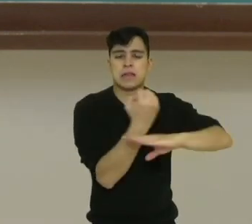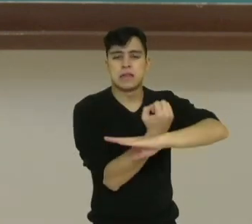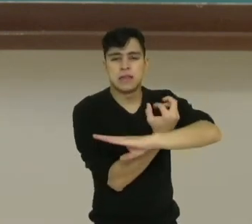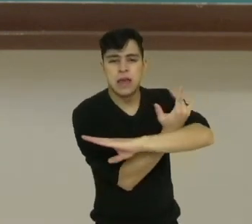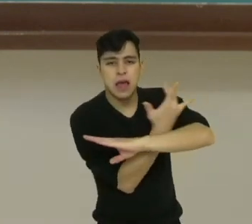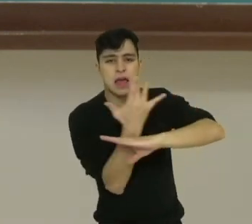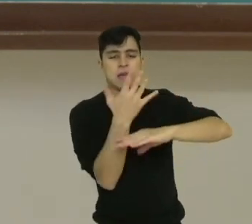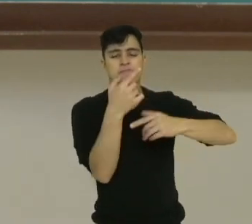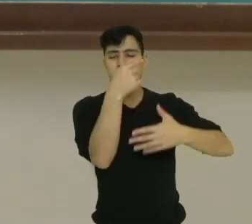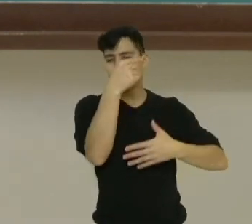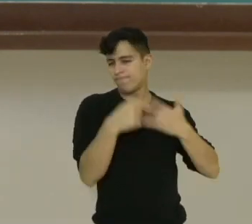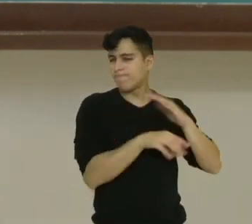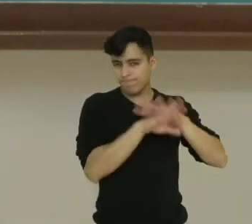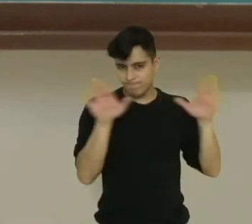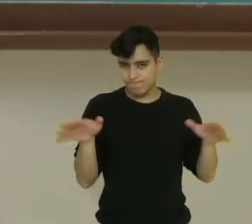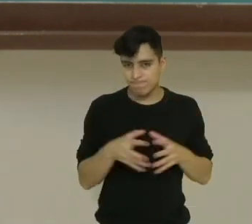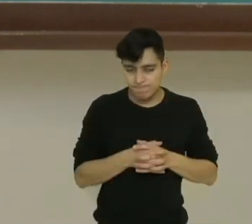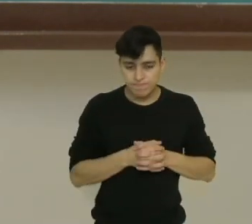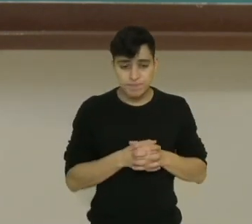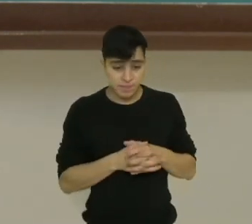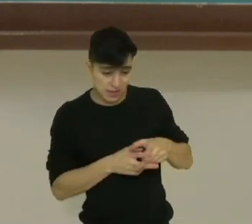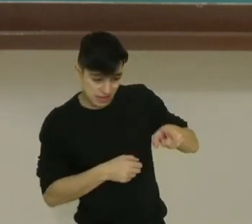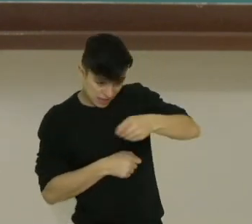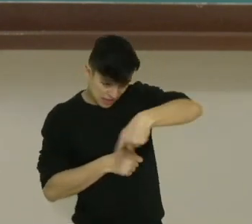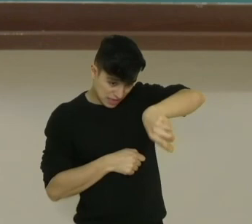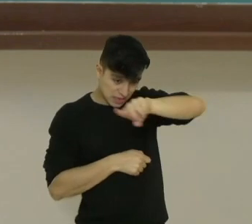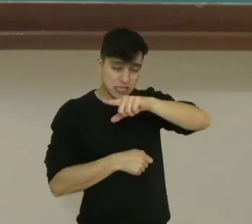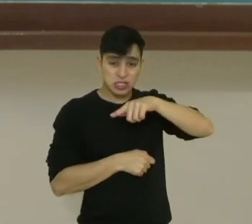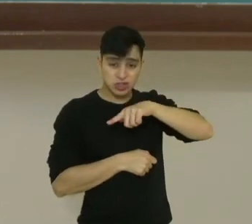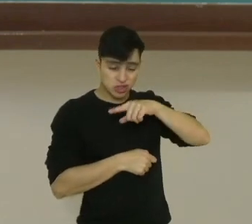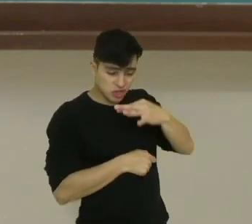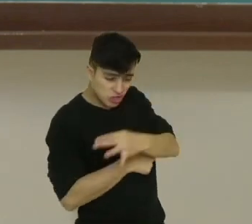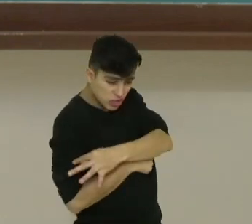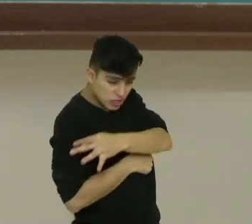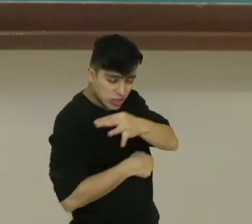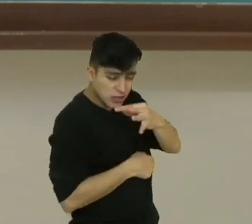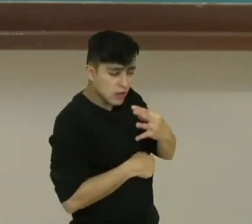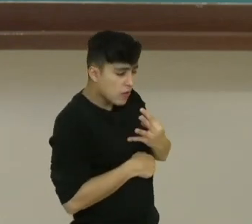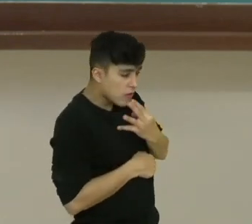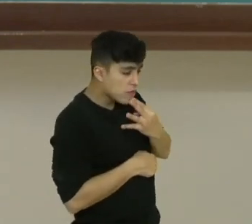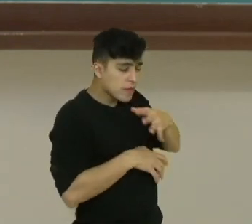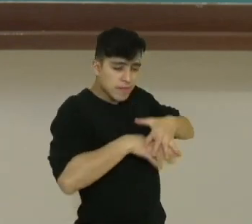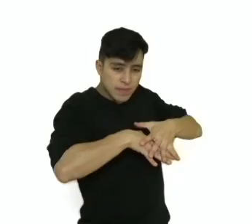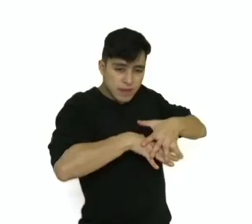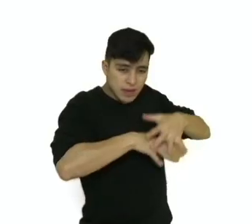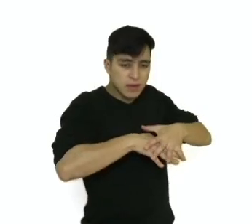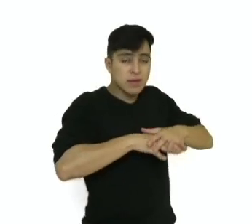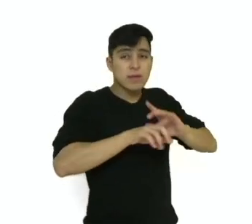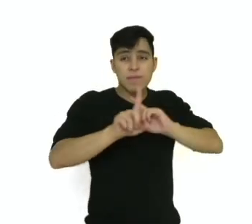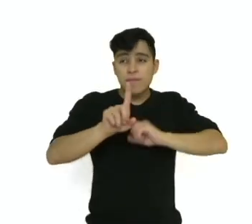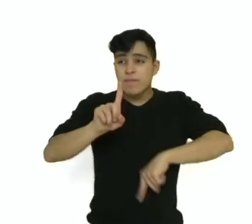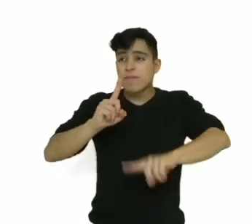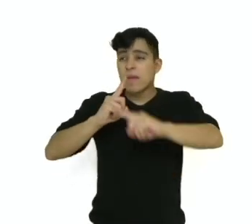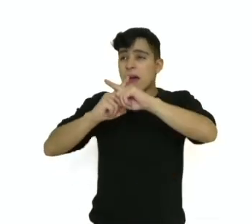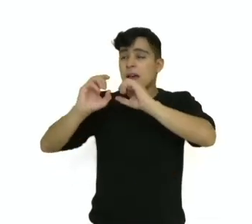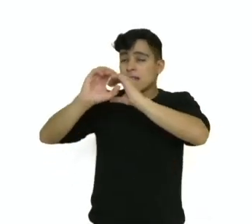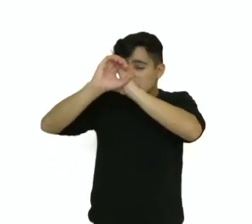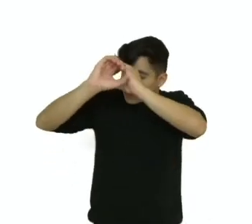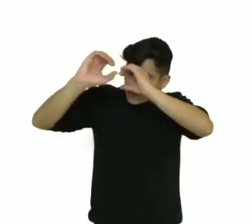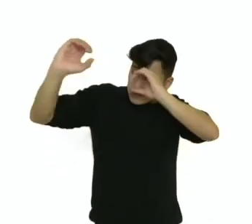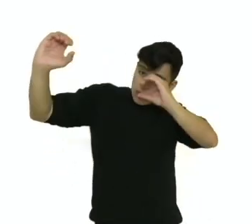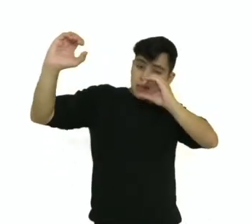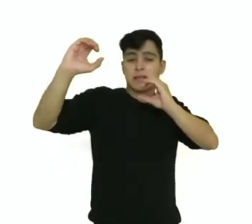enfim, né? Os astecas possuíam técnicas de conhecimentos matemáticos, astronômicos,